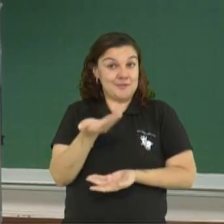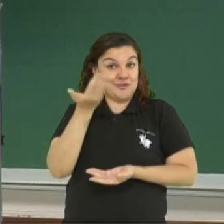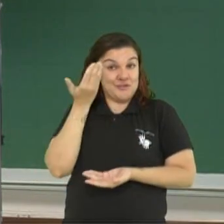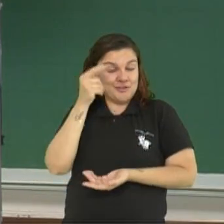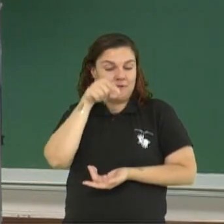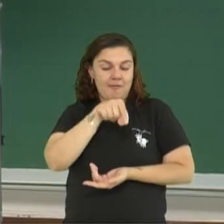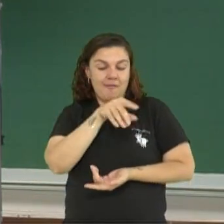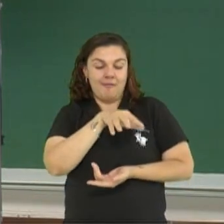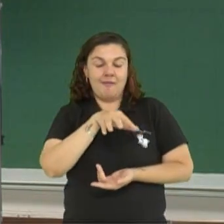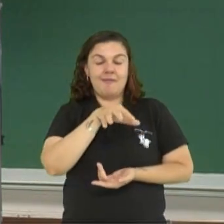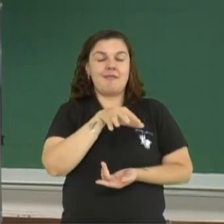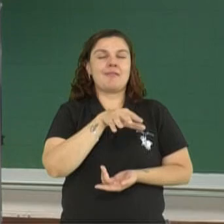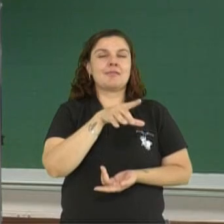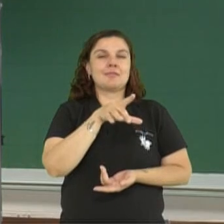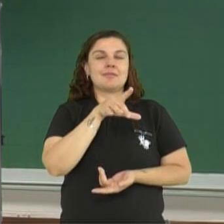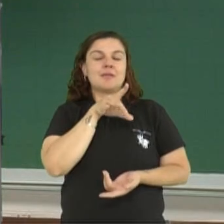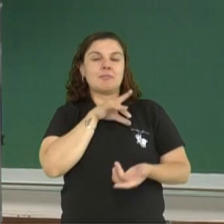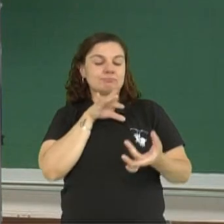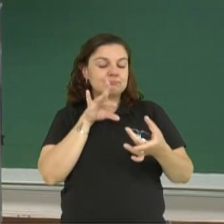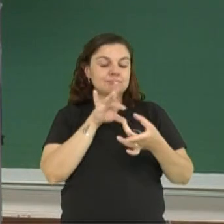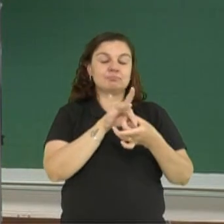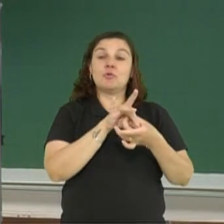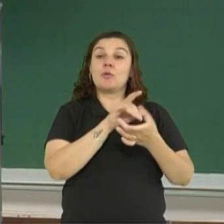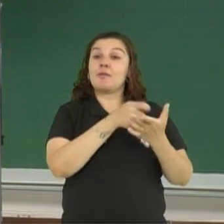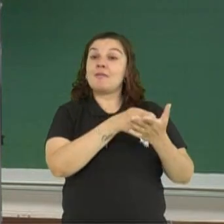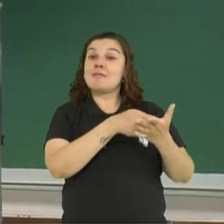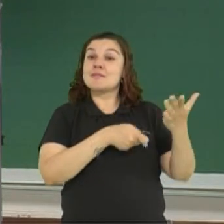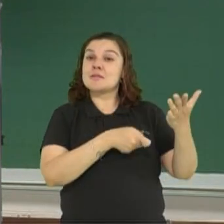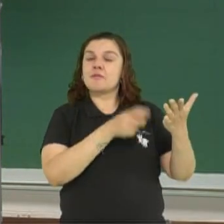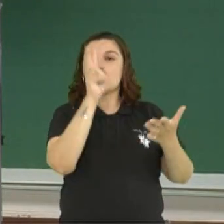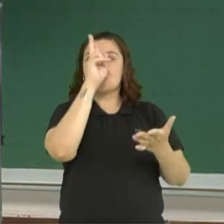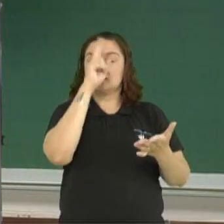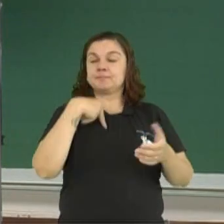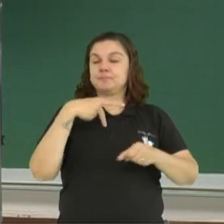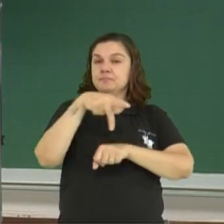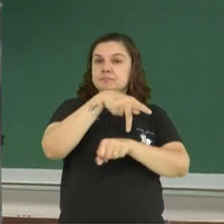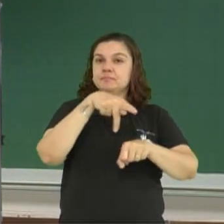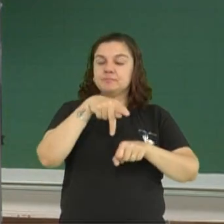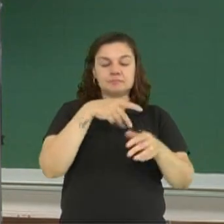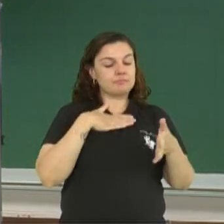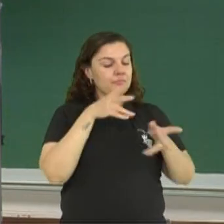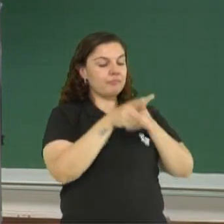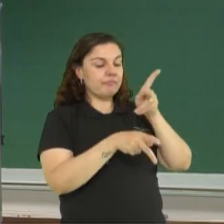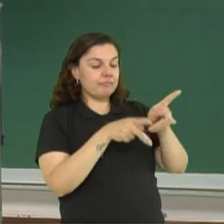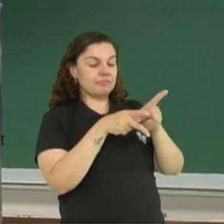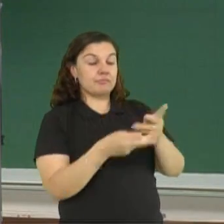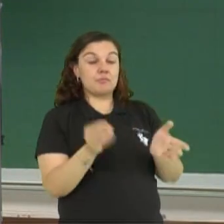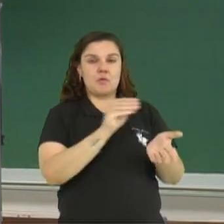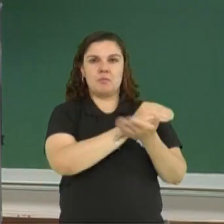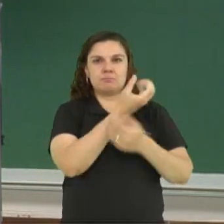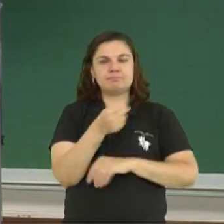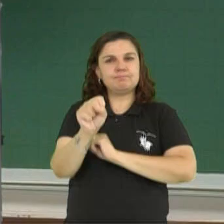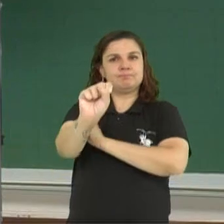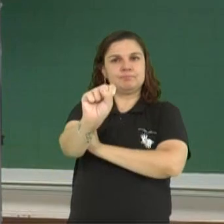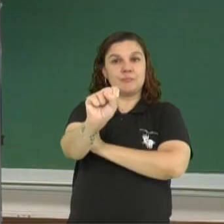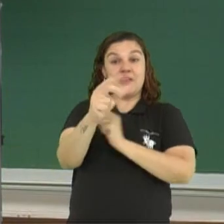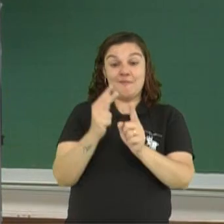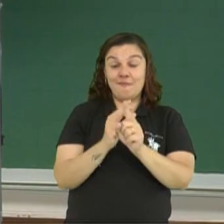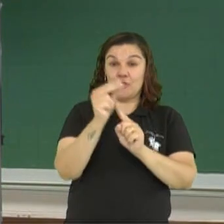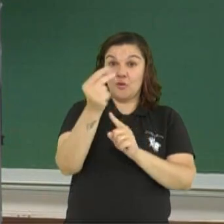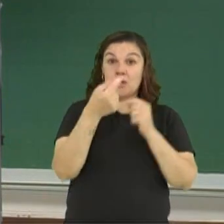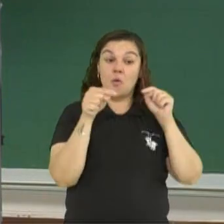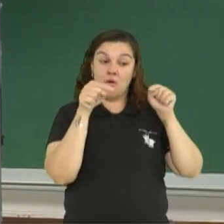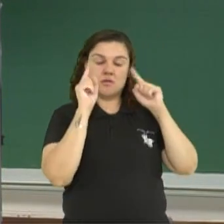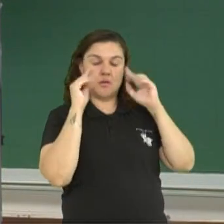ela tinha essa conotação de eu fazer o registro da história do meu país, trazendo, inclusive, seus atos heróicos e suas conquistas. Então, essa